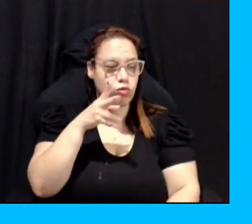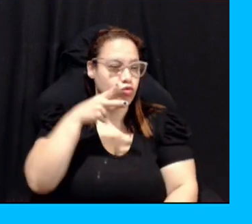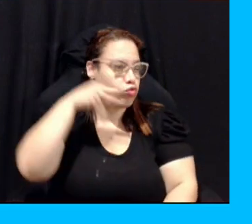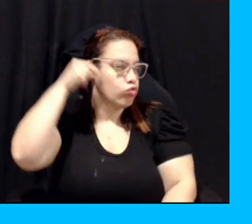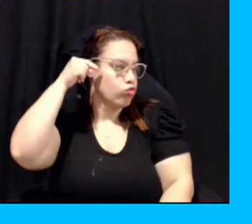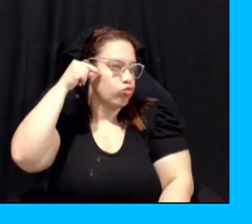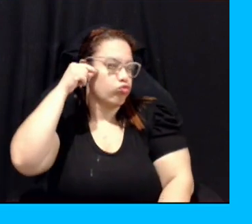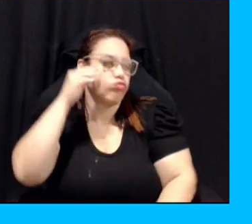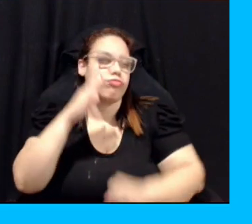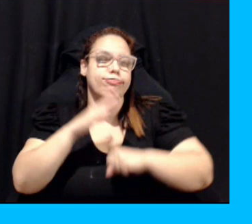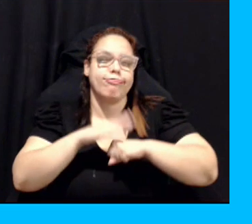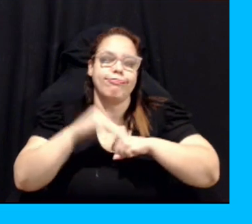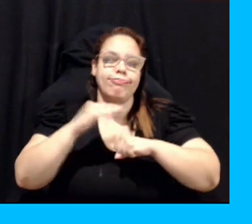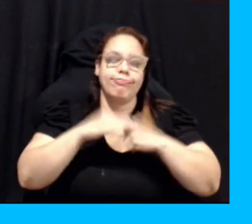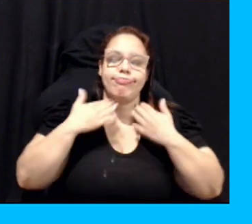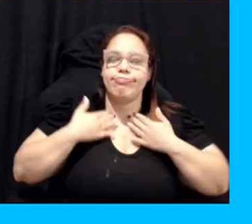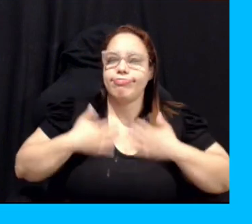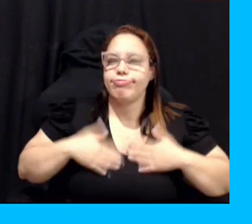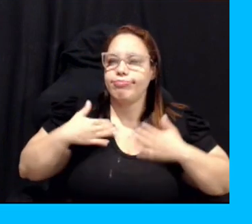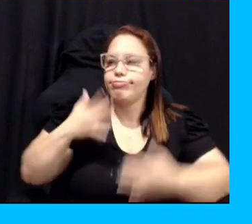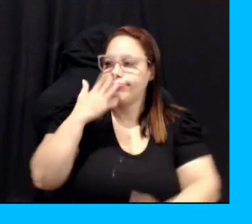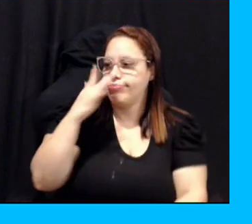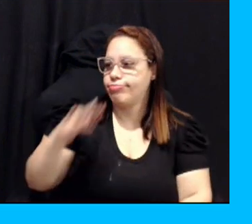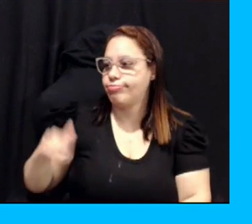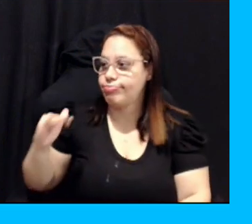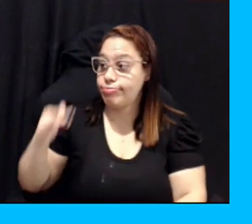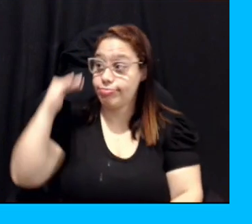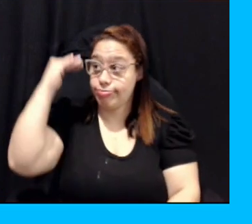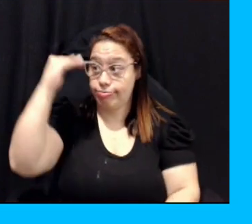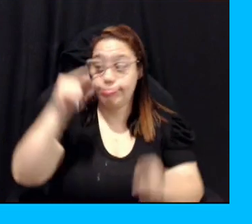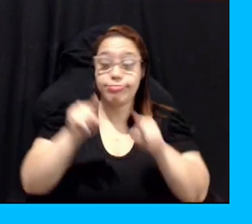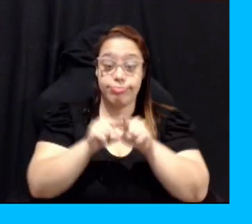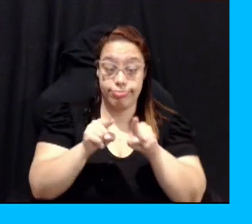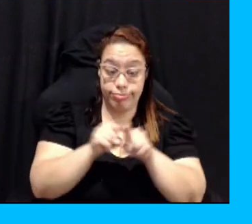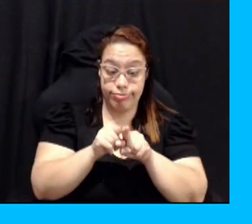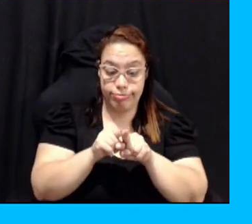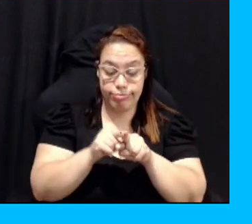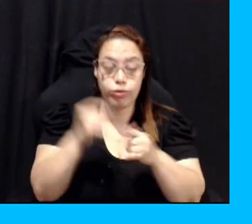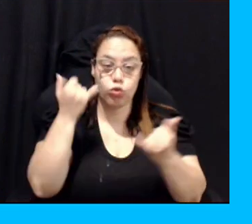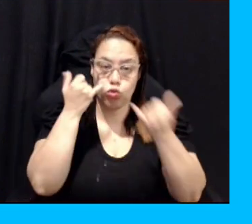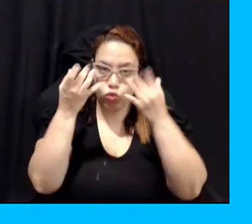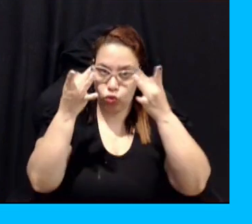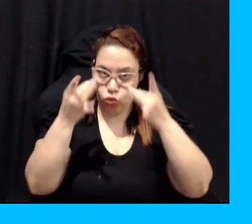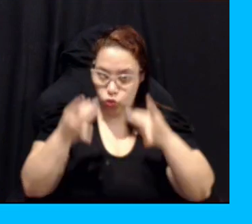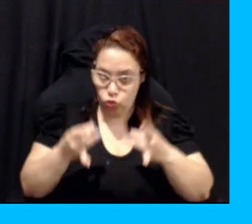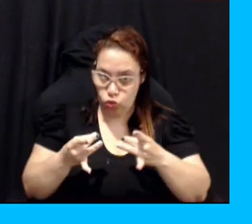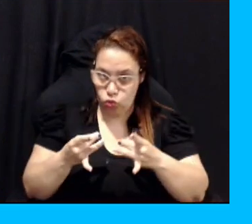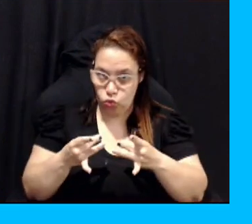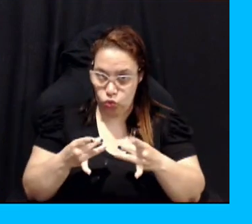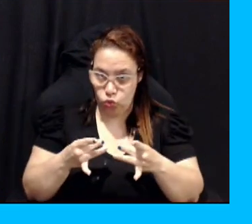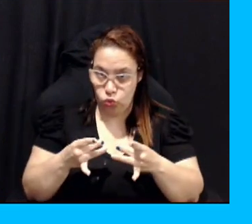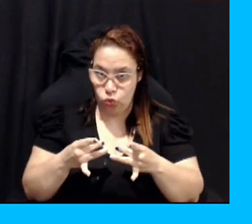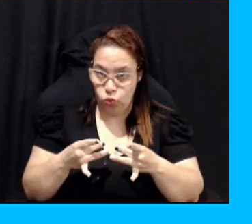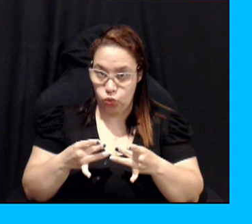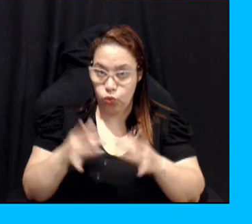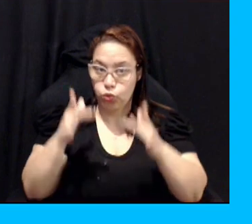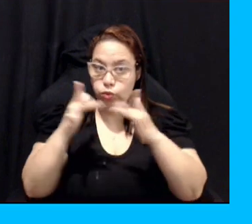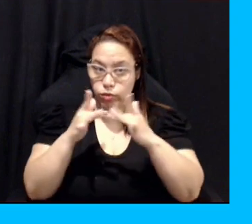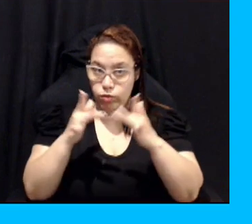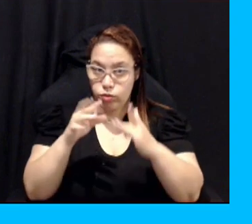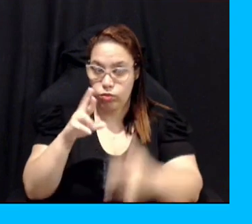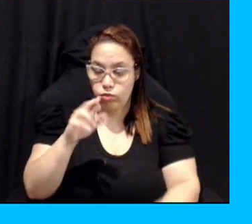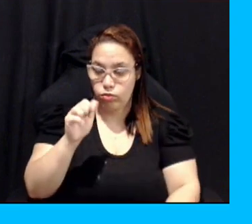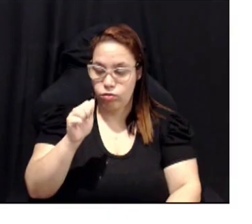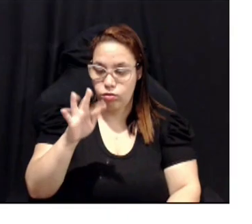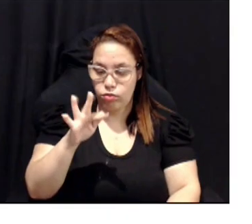e dócil com crianças e adultos também. Para mais detalhes sobre o bichinho, entre em contato com o